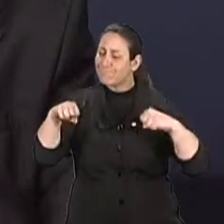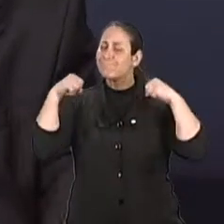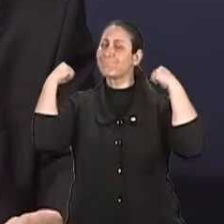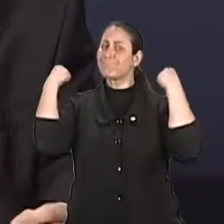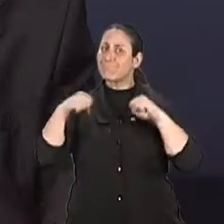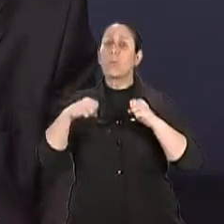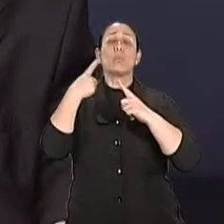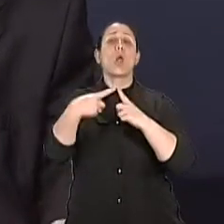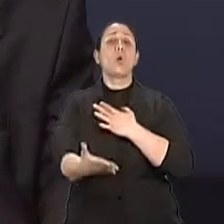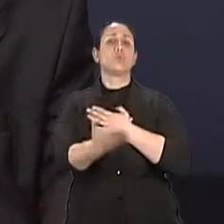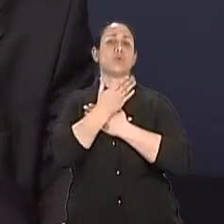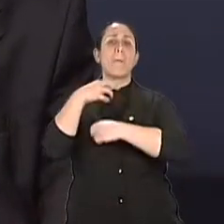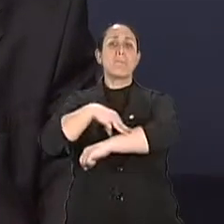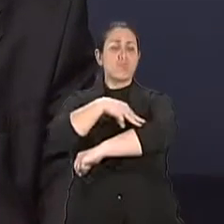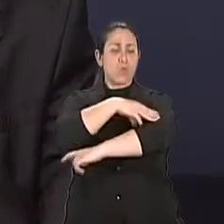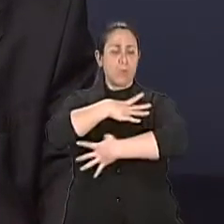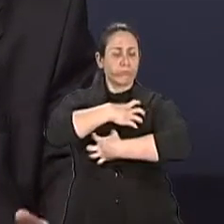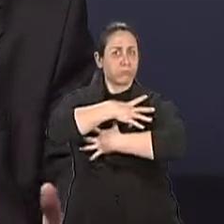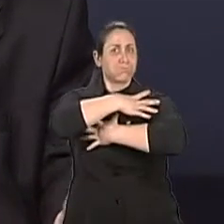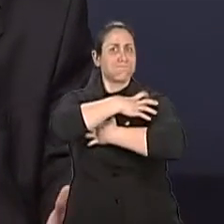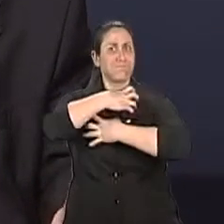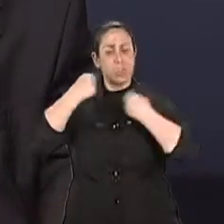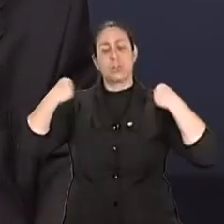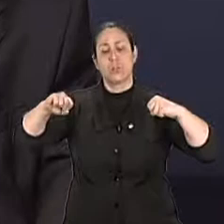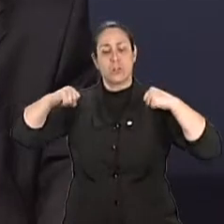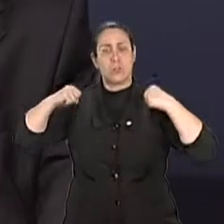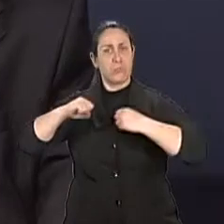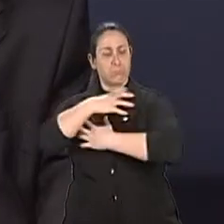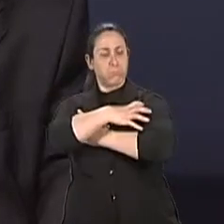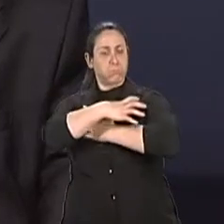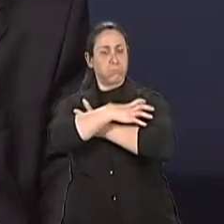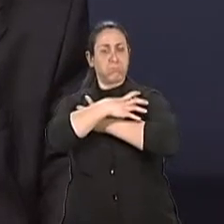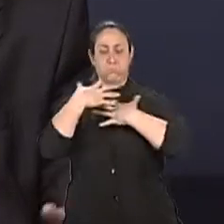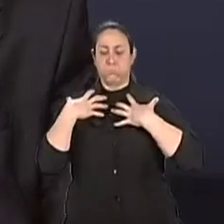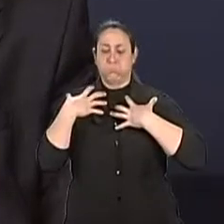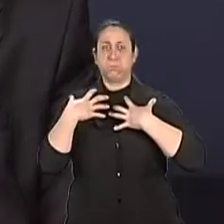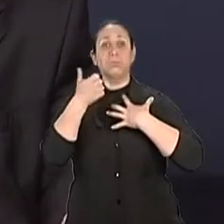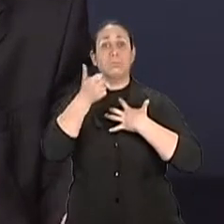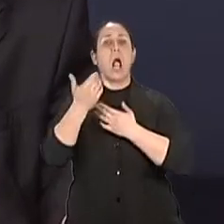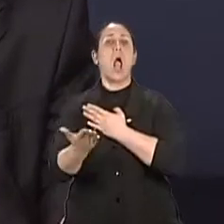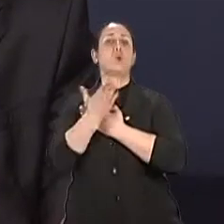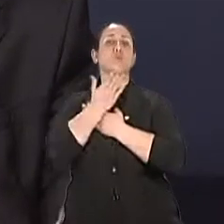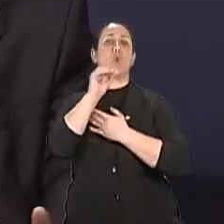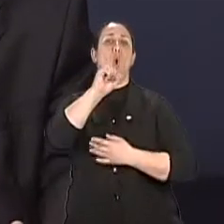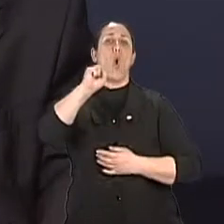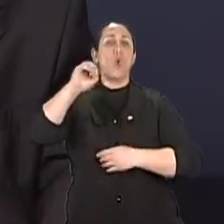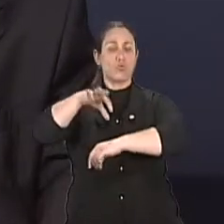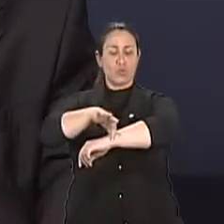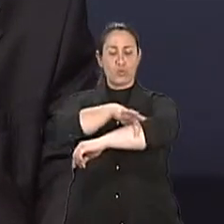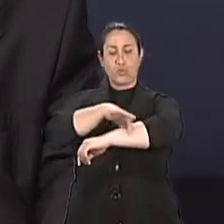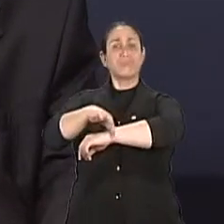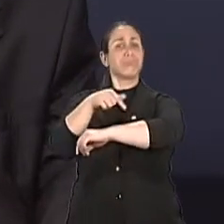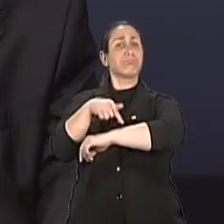músculos se movimentando e as articulações se movimentando vão fortalecer o osso. O osso precisa de estímulo e ele